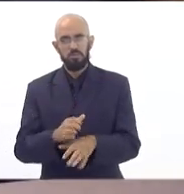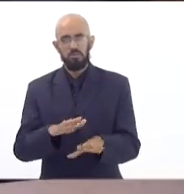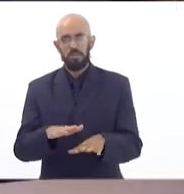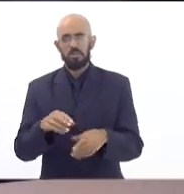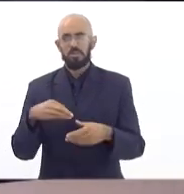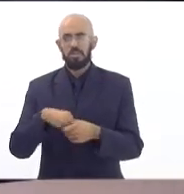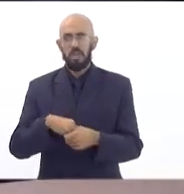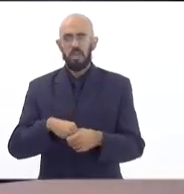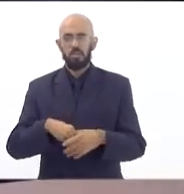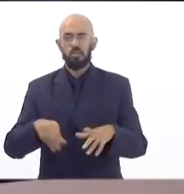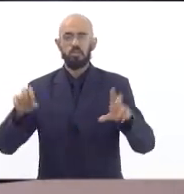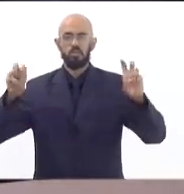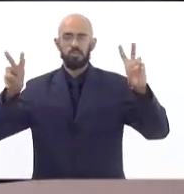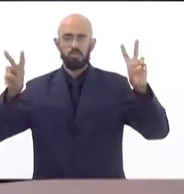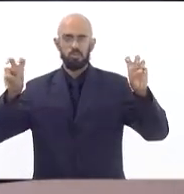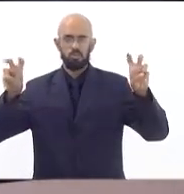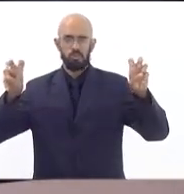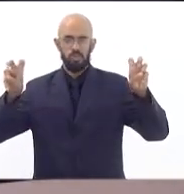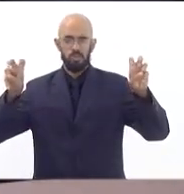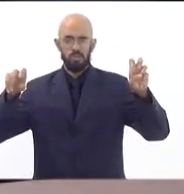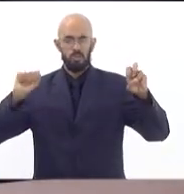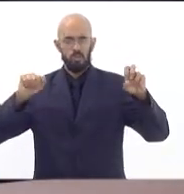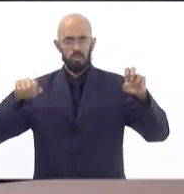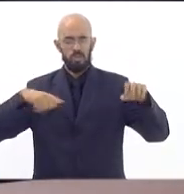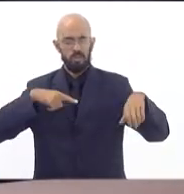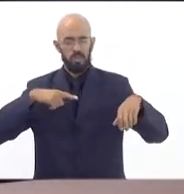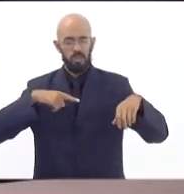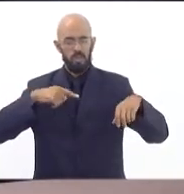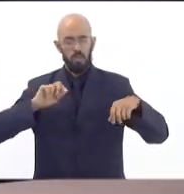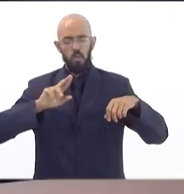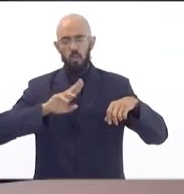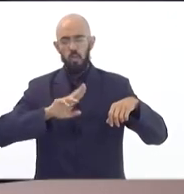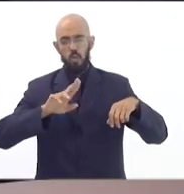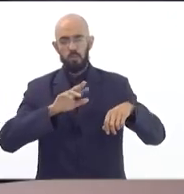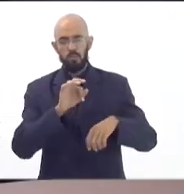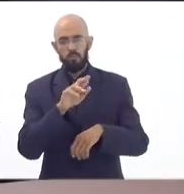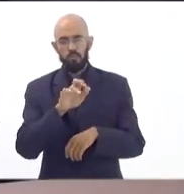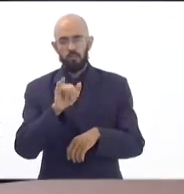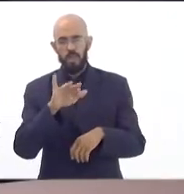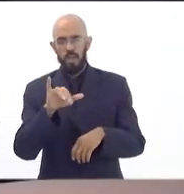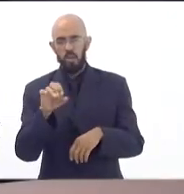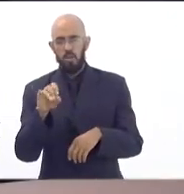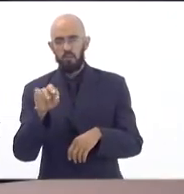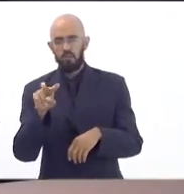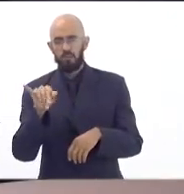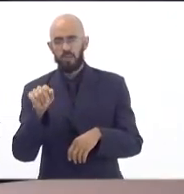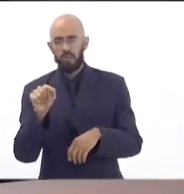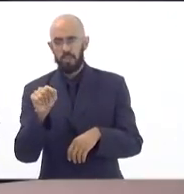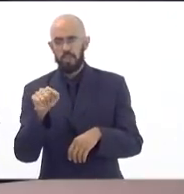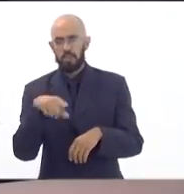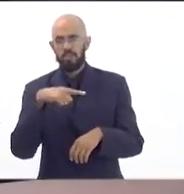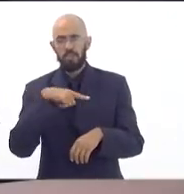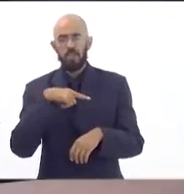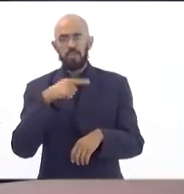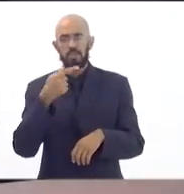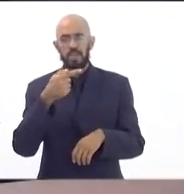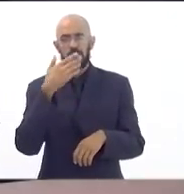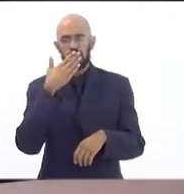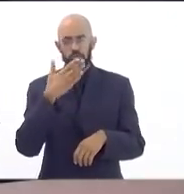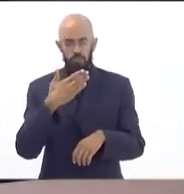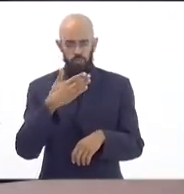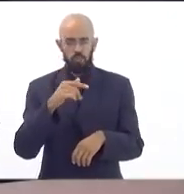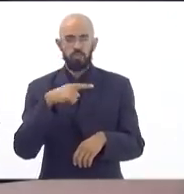titulação especificamente titulação que envolva né o nome Ferroviária a gente tem Sete Tipos né a gente tem